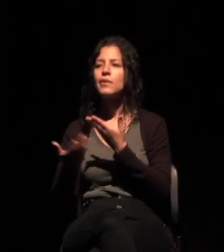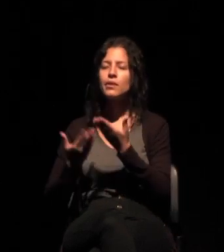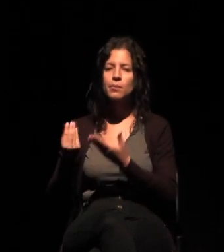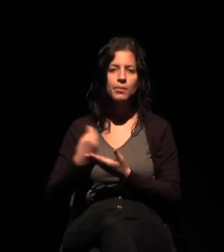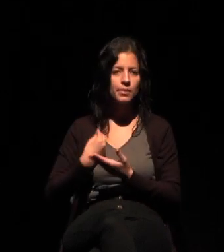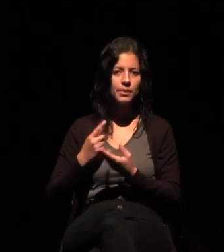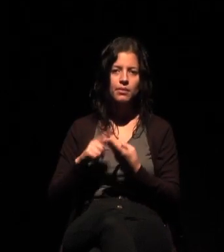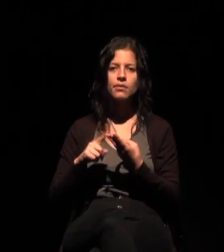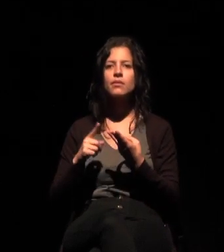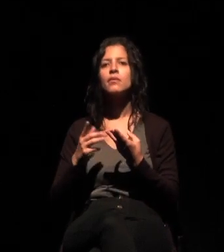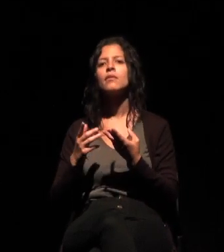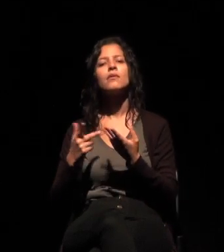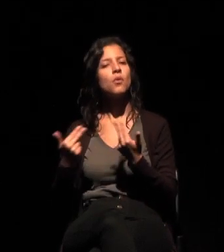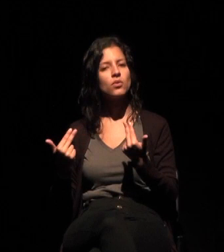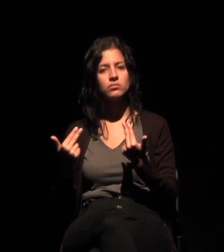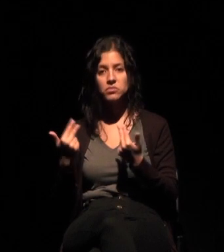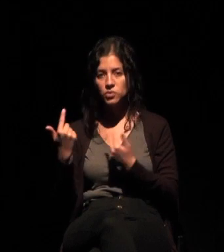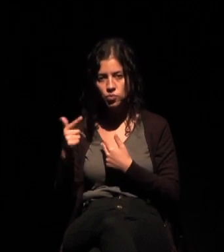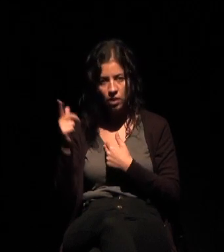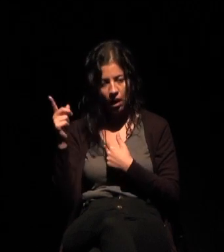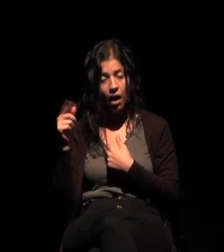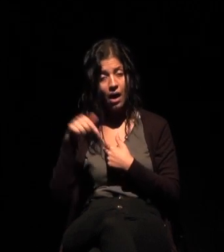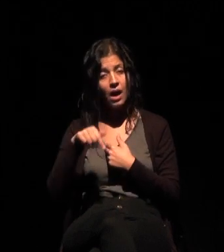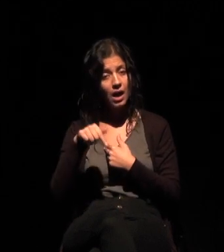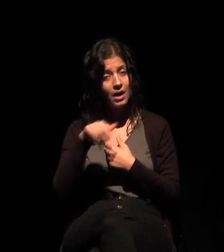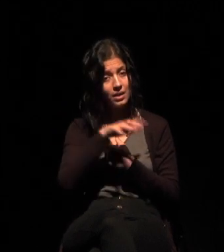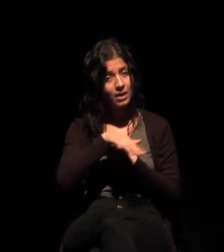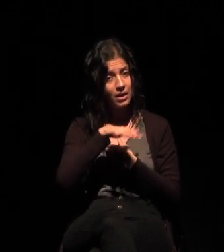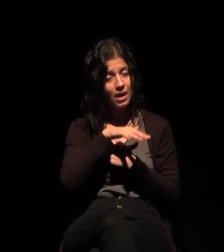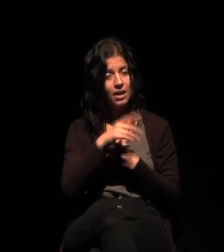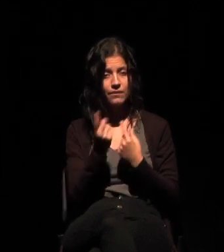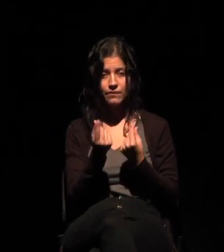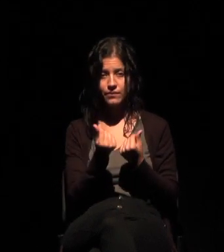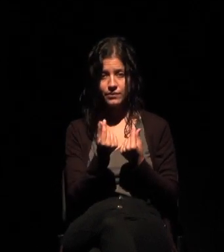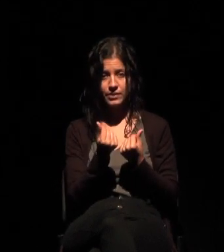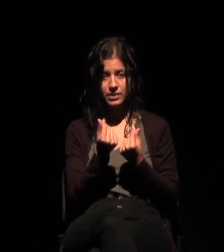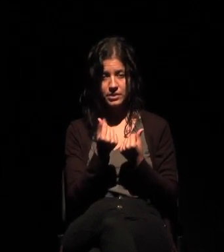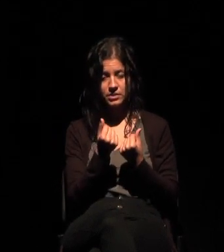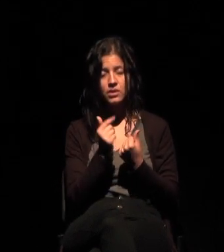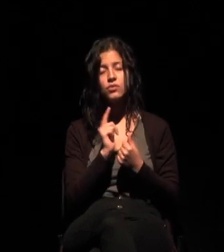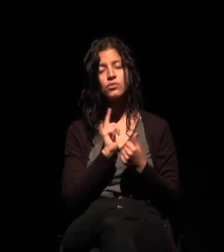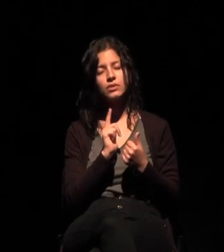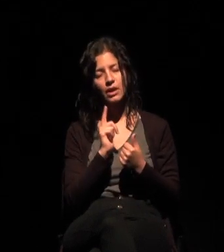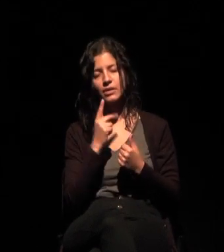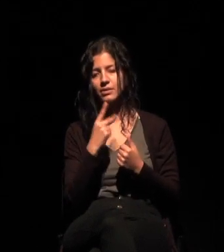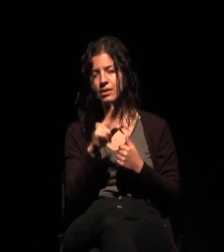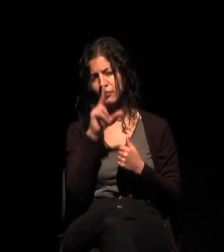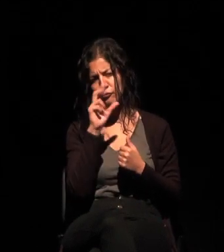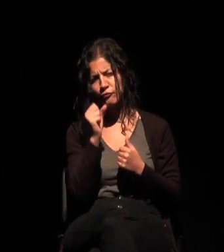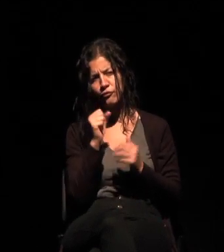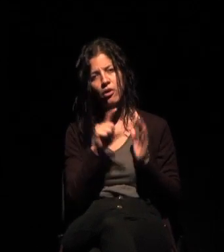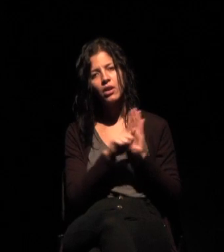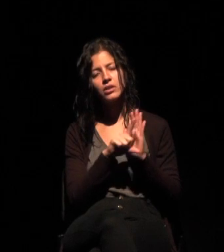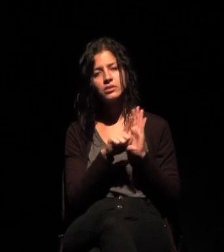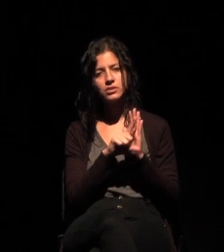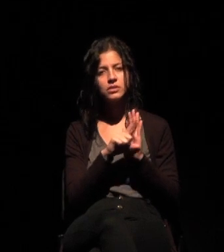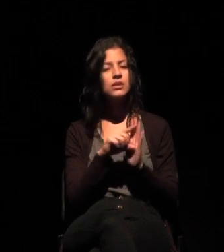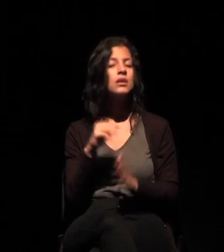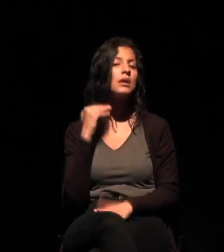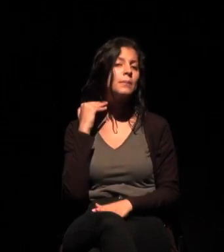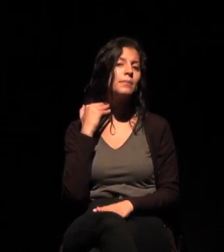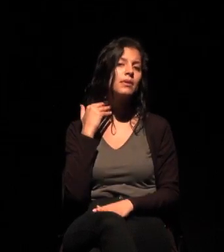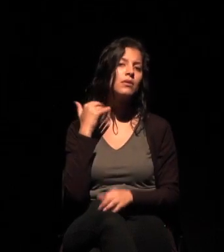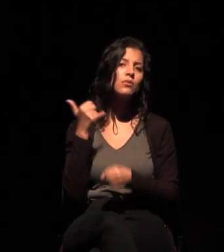isso é particularmente importante no setor financeiro do brasil porque o setor financeiro já tem uma uma legislação forte o banco central já faz auditoria